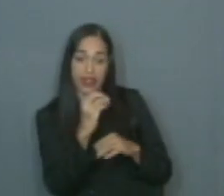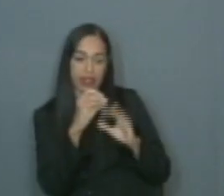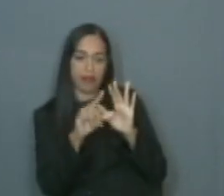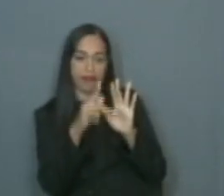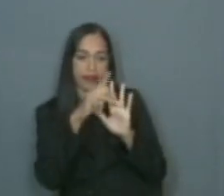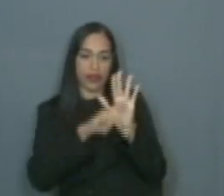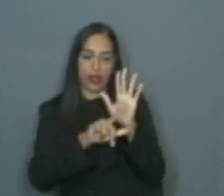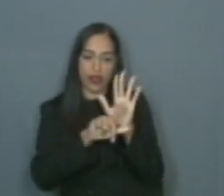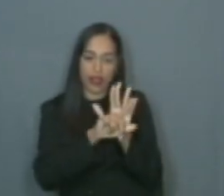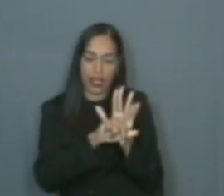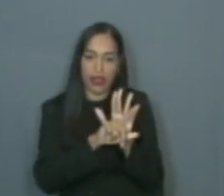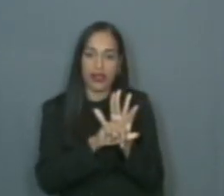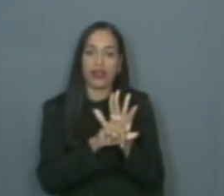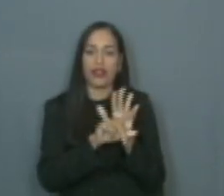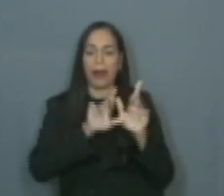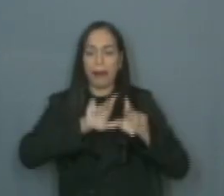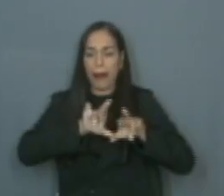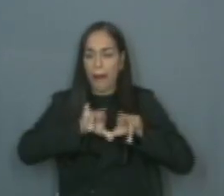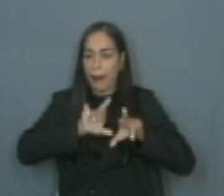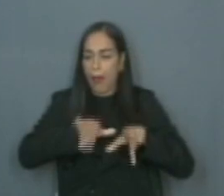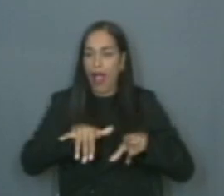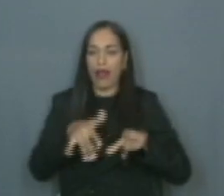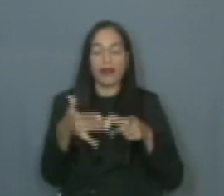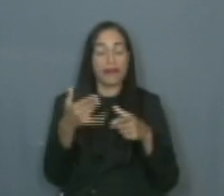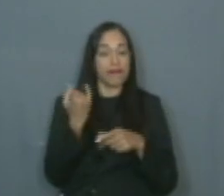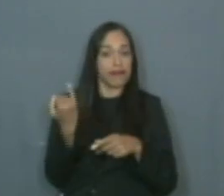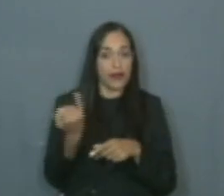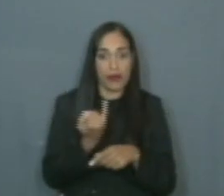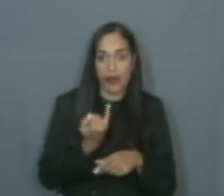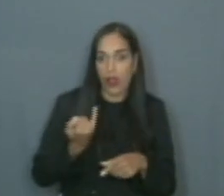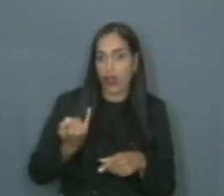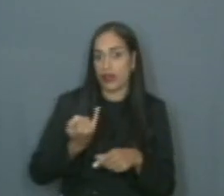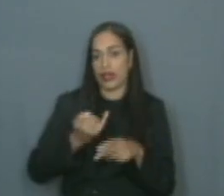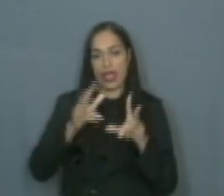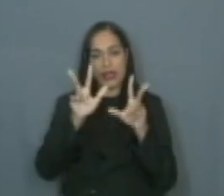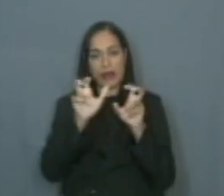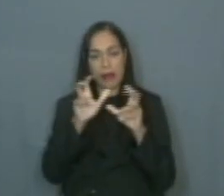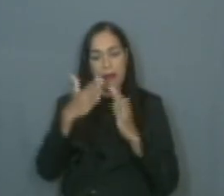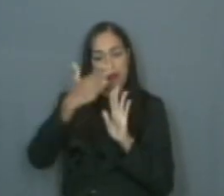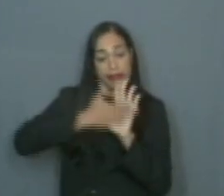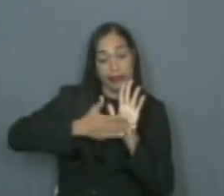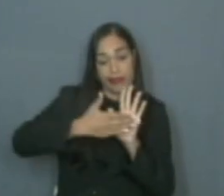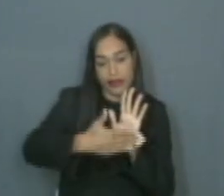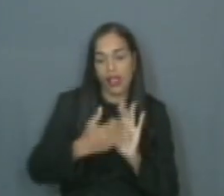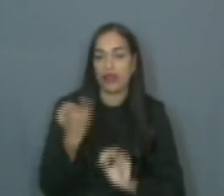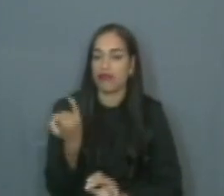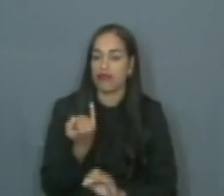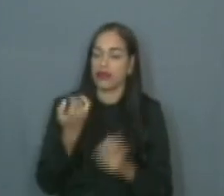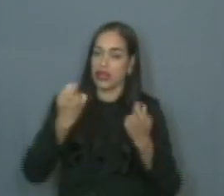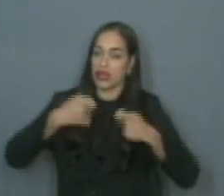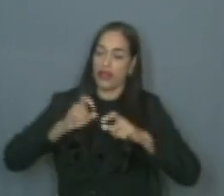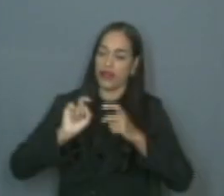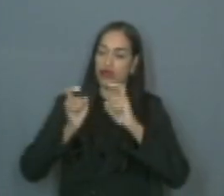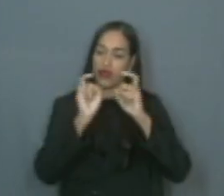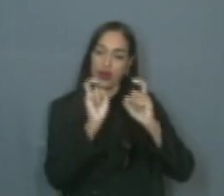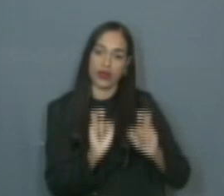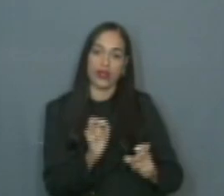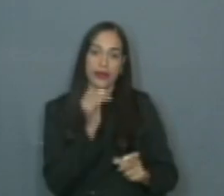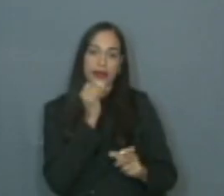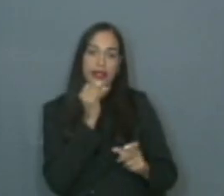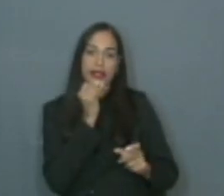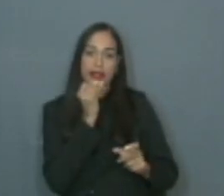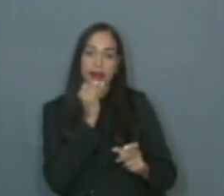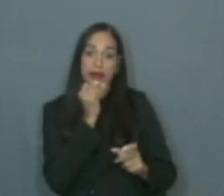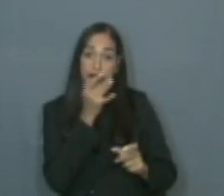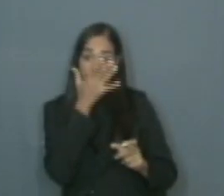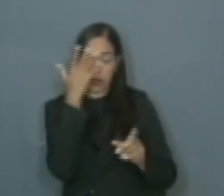lei, desengavetamos matérias importantes que precisavam ser discutidas nesta casa, a exemplo das